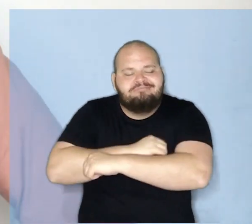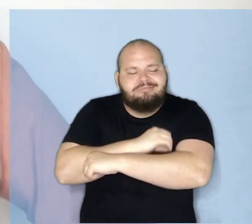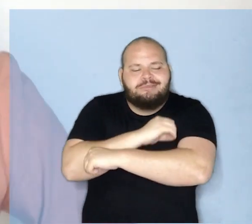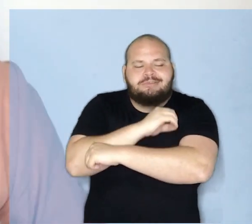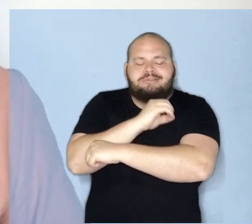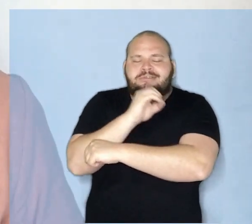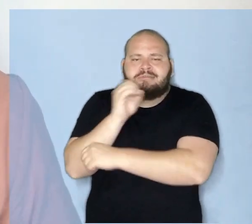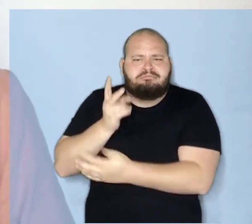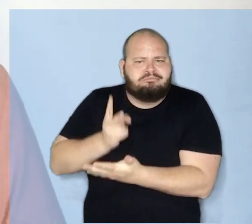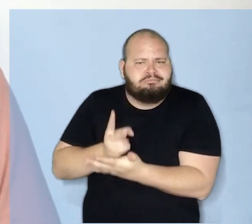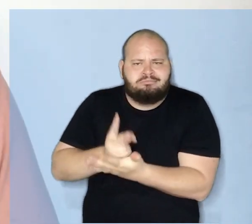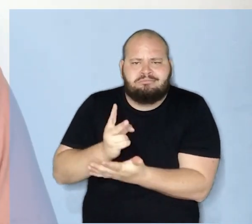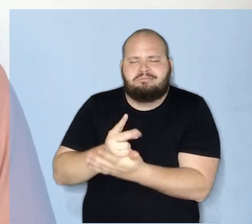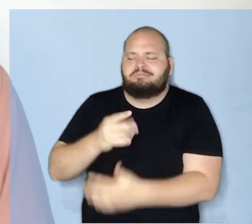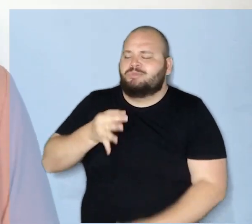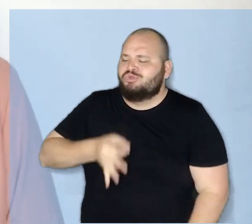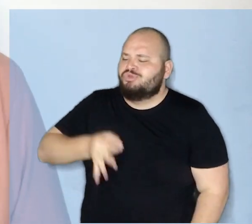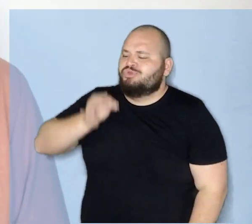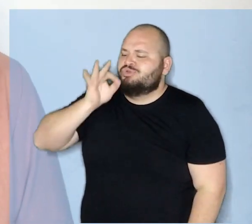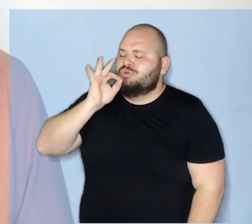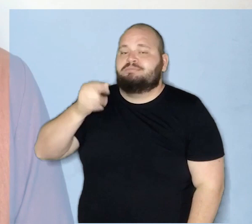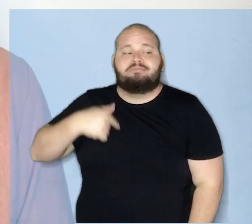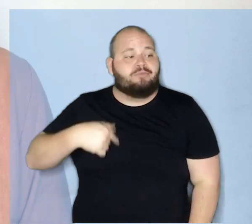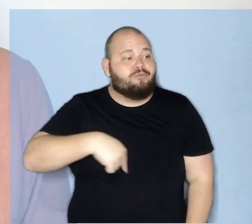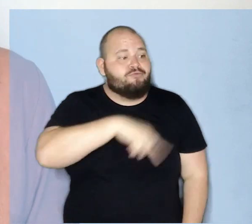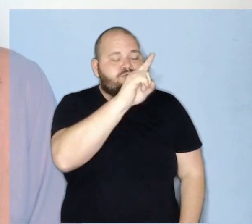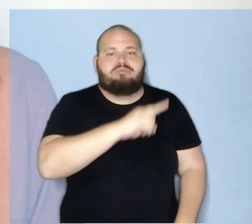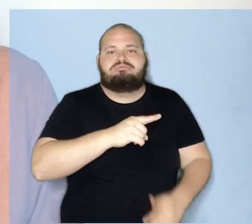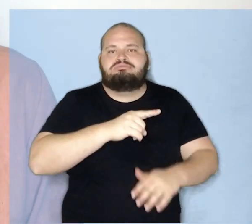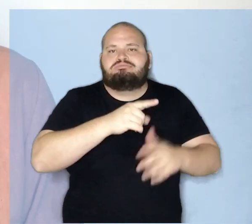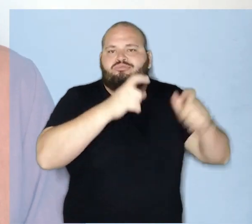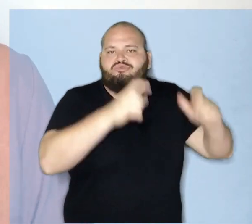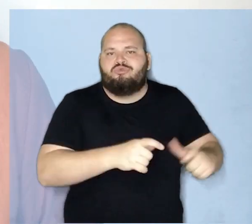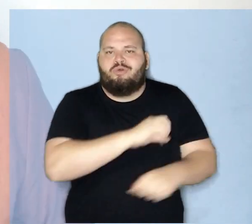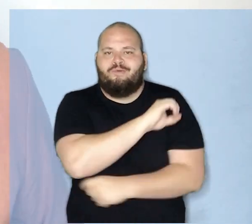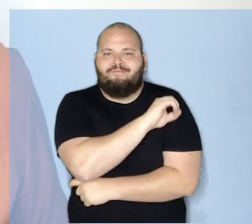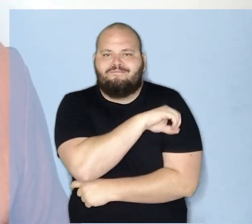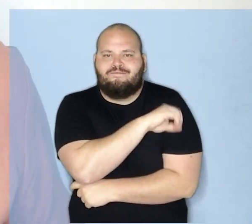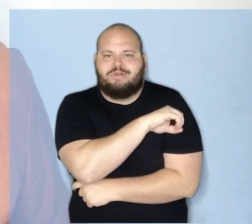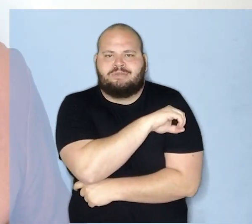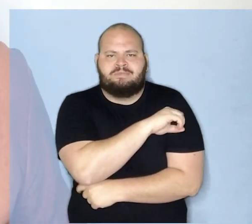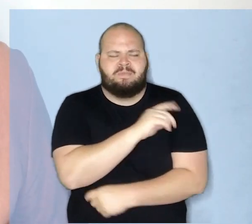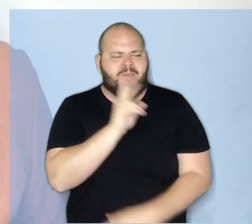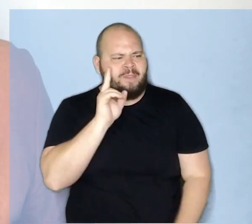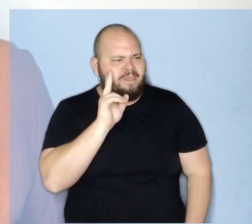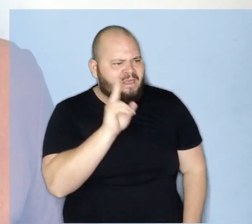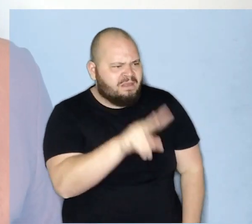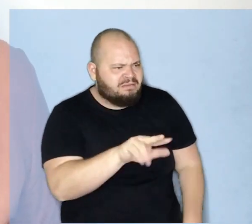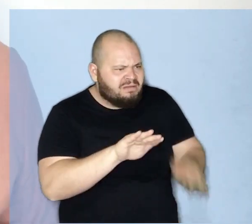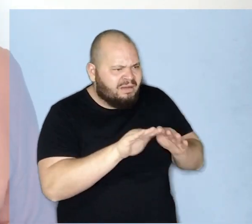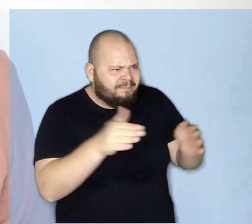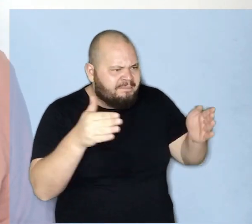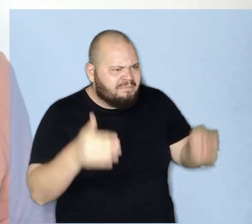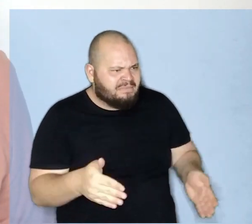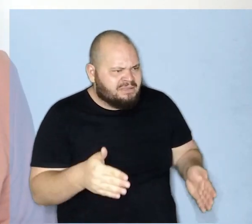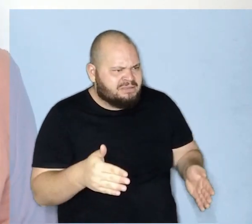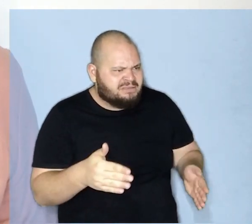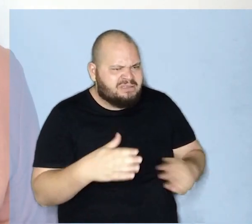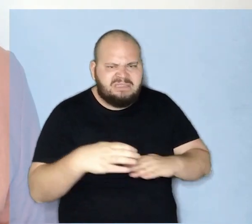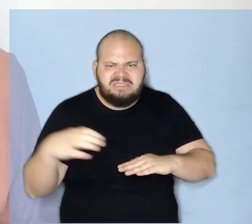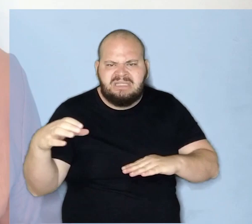todos os dias, tomou seu café e foi para a oficina. Quando ele chega na oficina, ele vê dois belos pares de